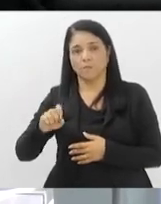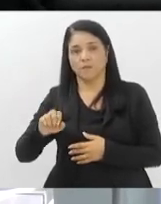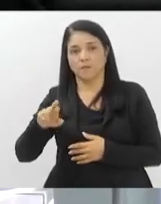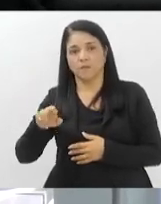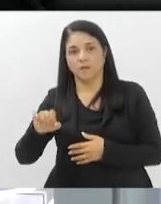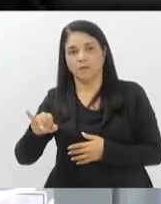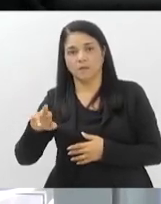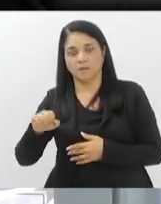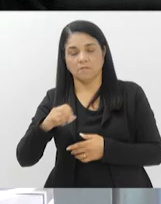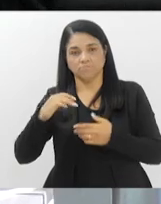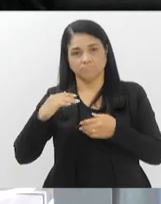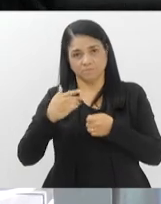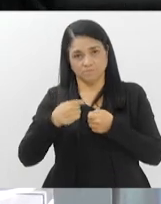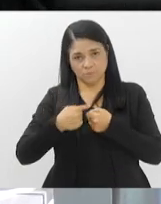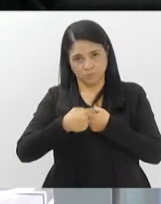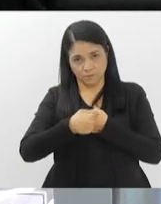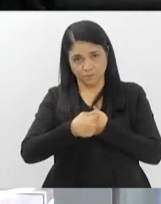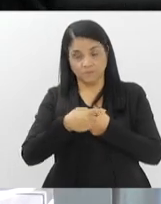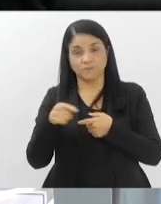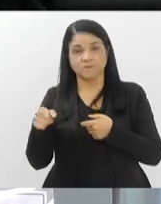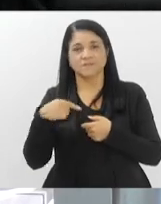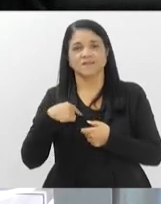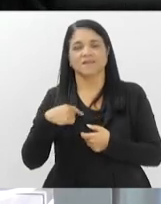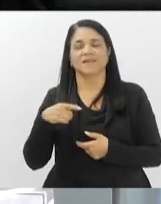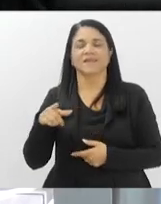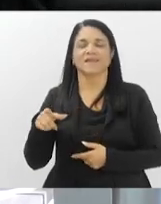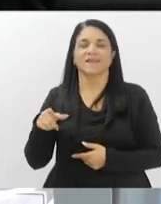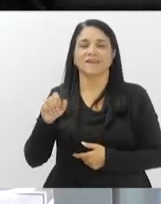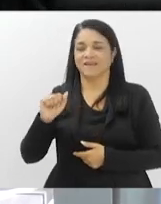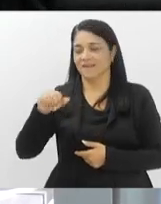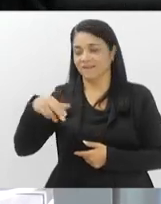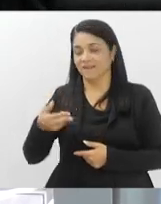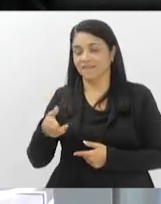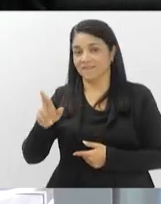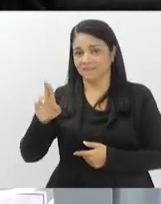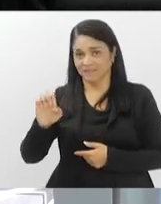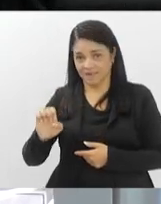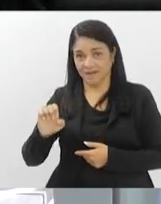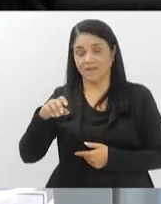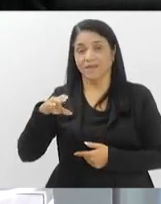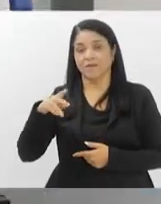André Português. André Portugal. Não, André Portugal. Portugal meu...